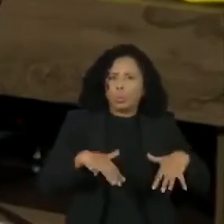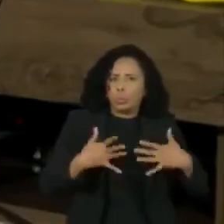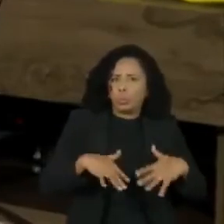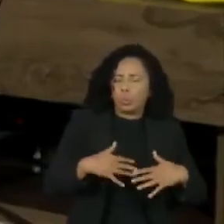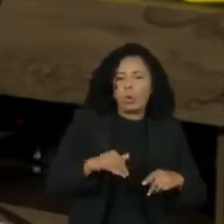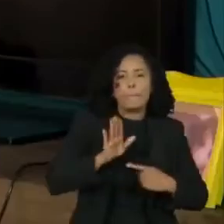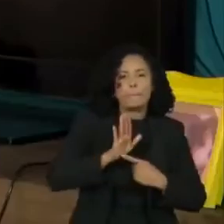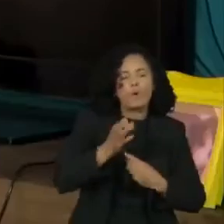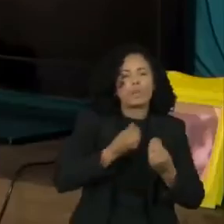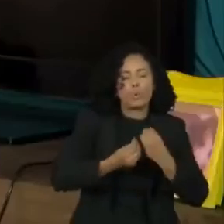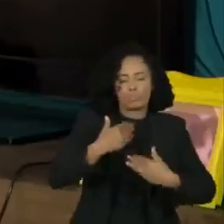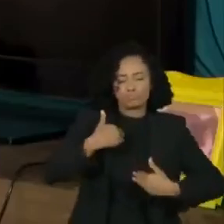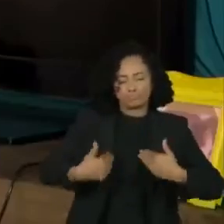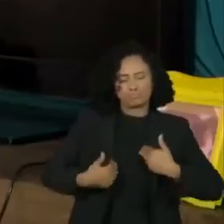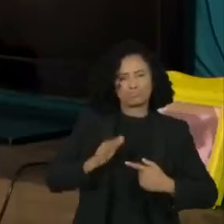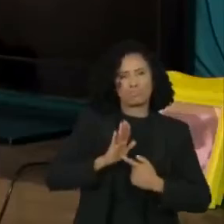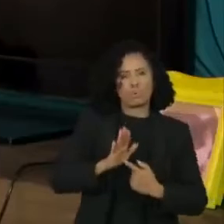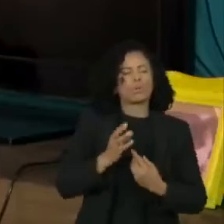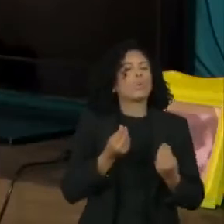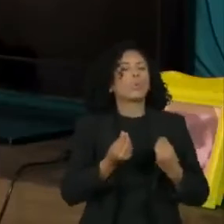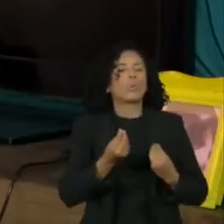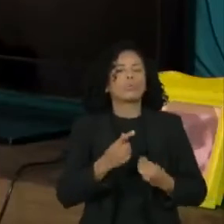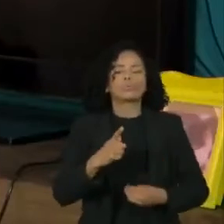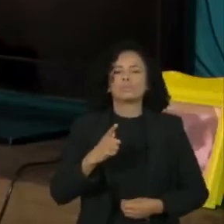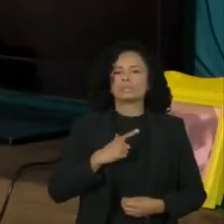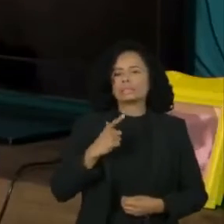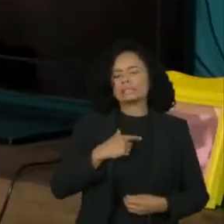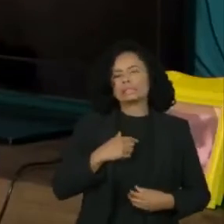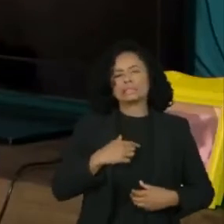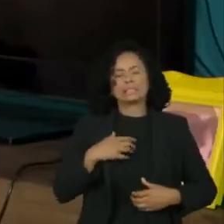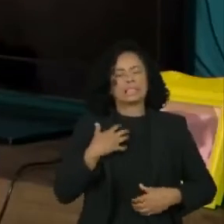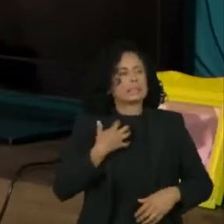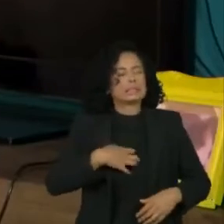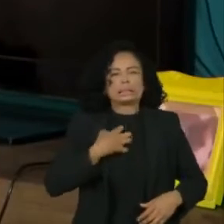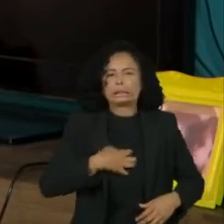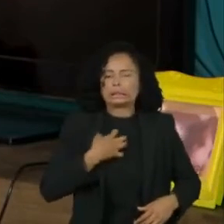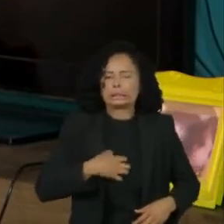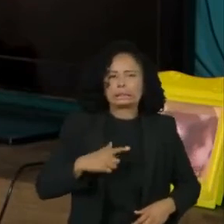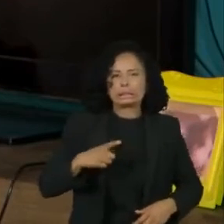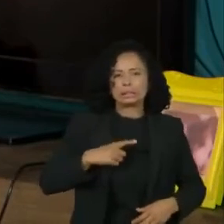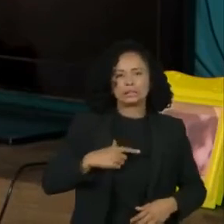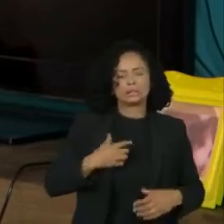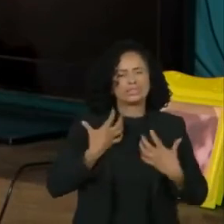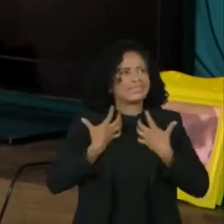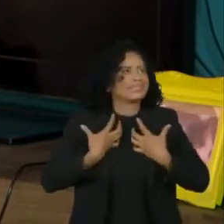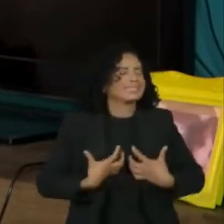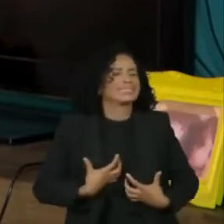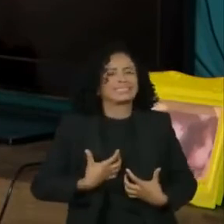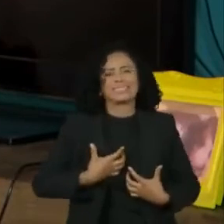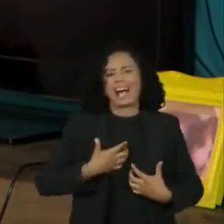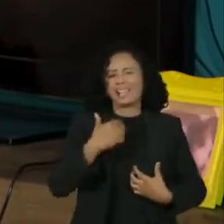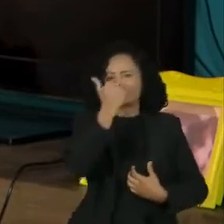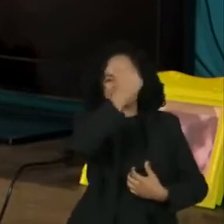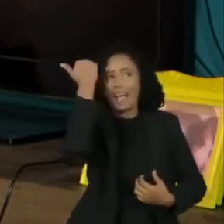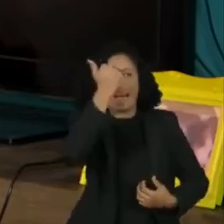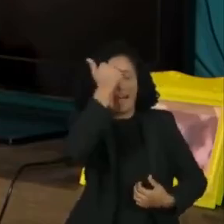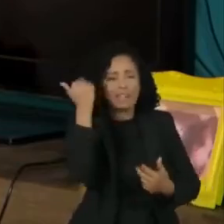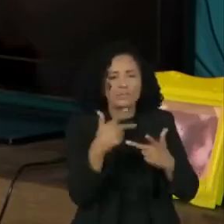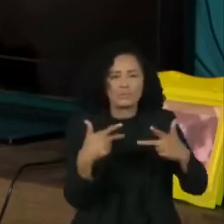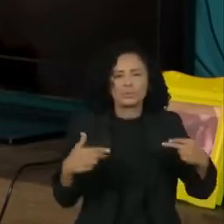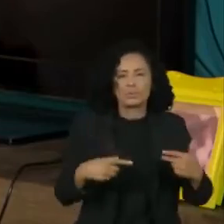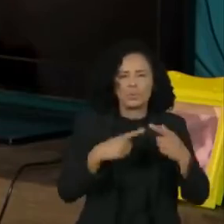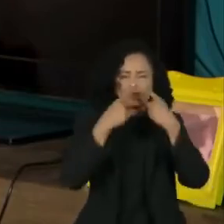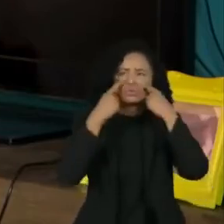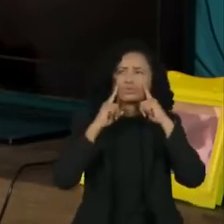meio de alguns sinais. Irritabilidade, cansaço extremo, perda de memória, vontade de